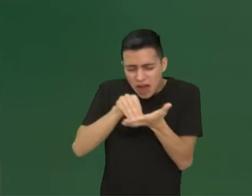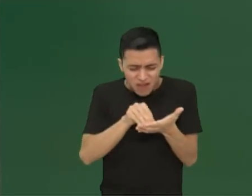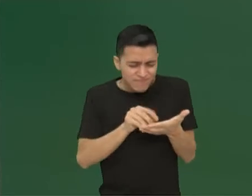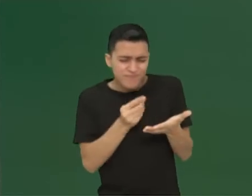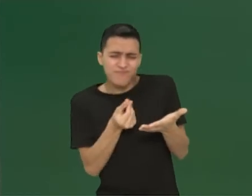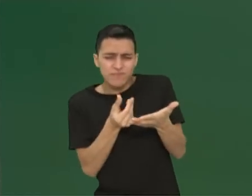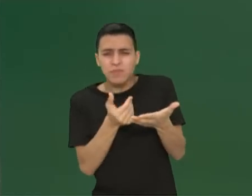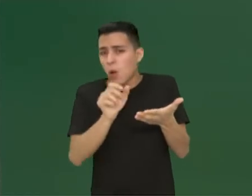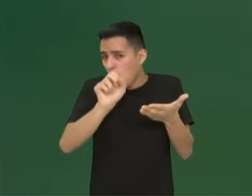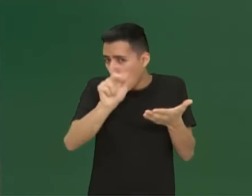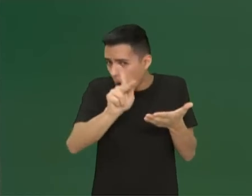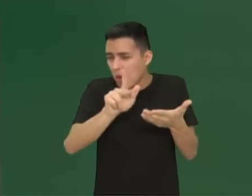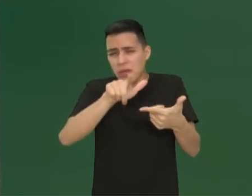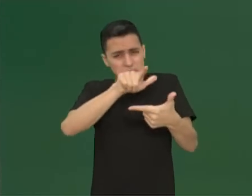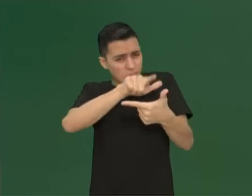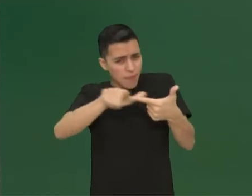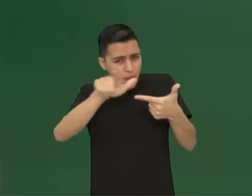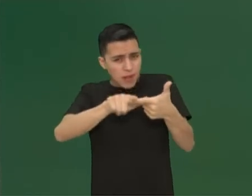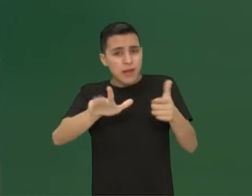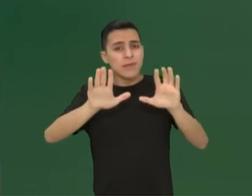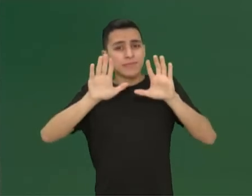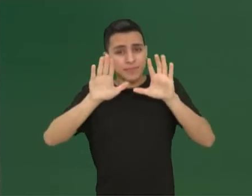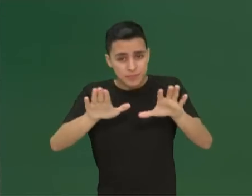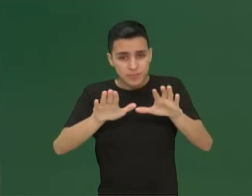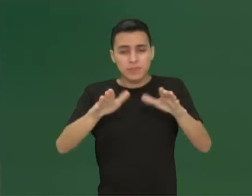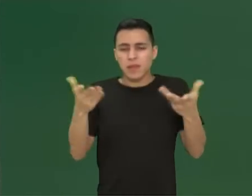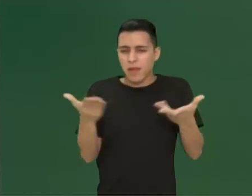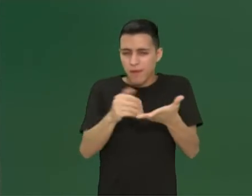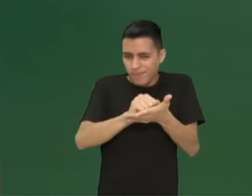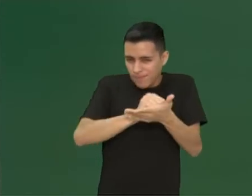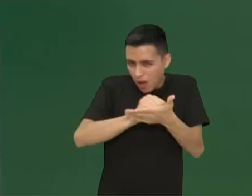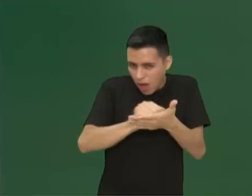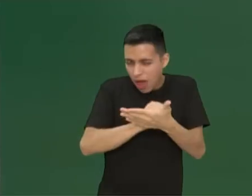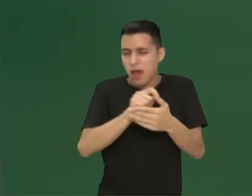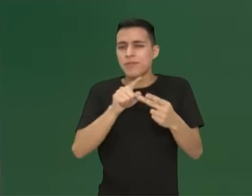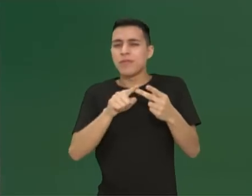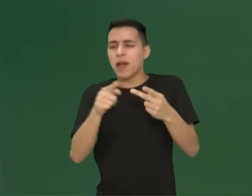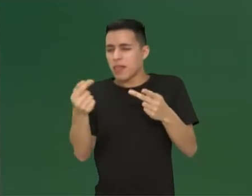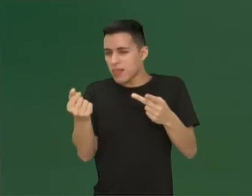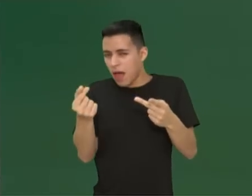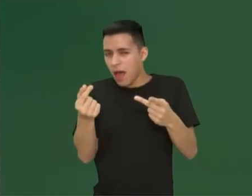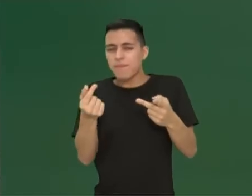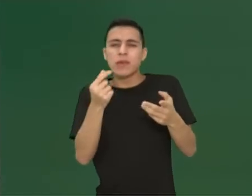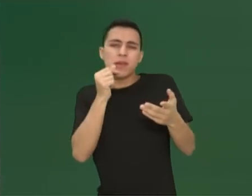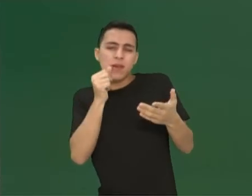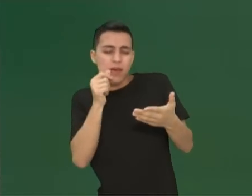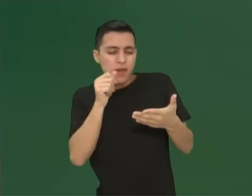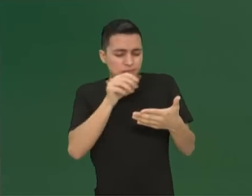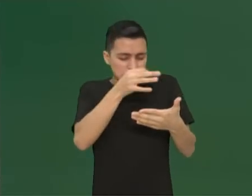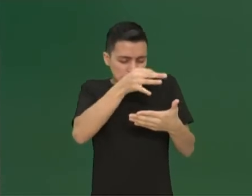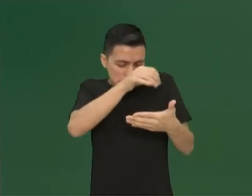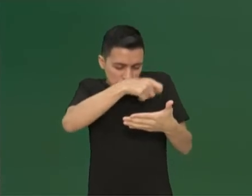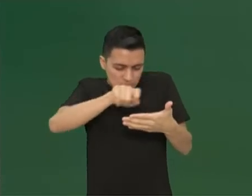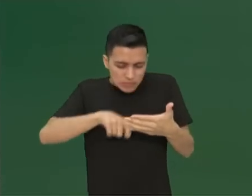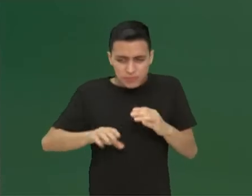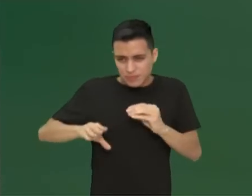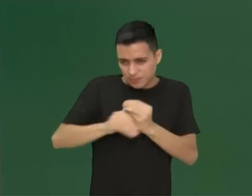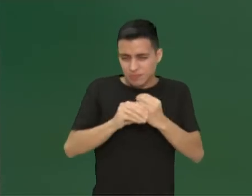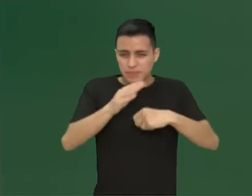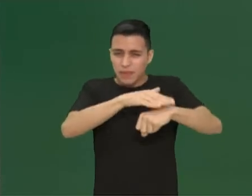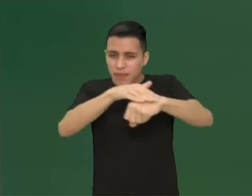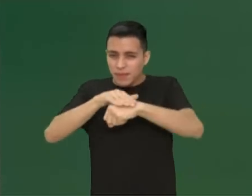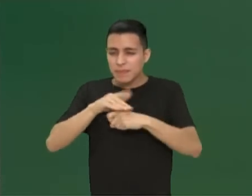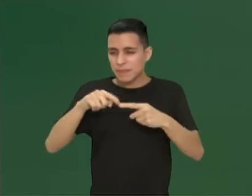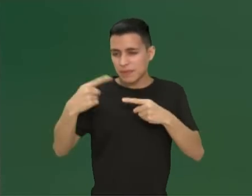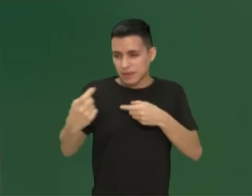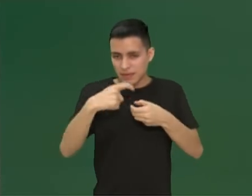seu exercício, não tem problema. Pega a borracha, pega o lápis, arruma, complementa. Eu vou dar um tempinho